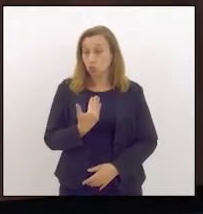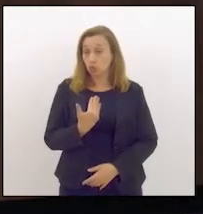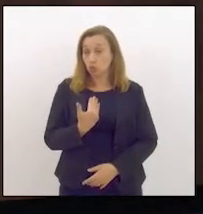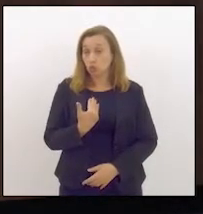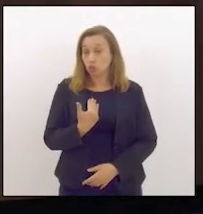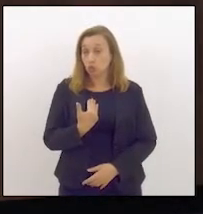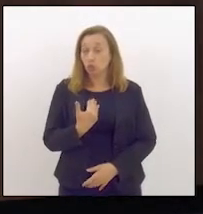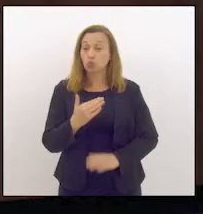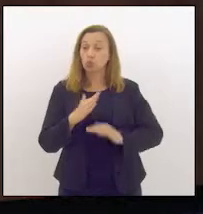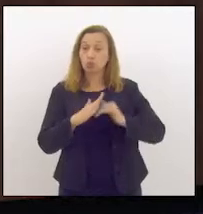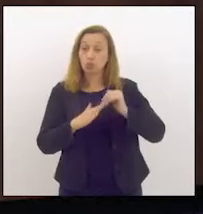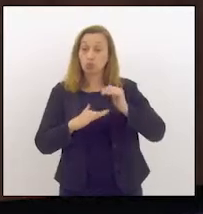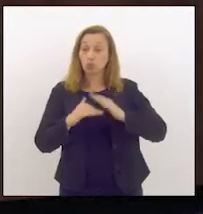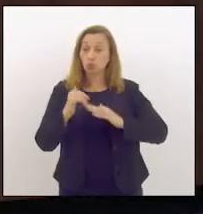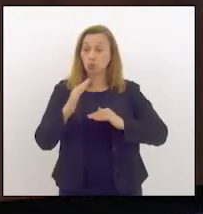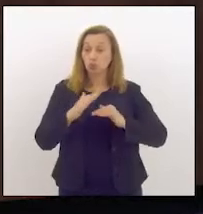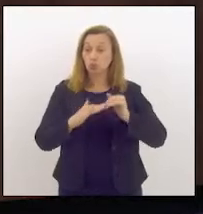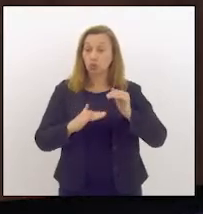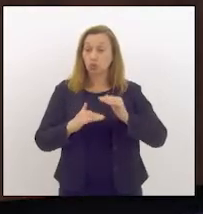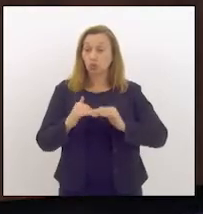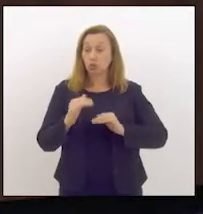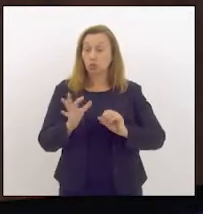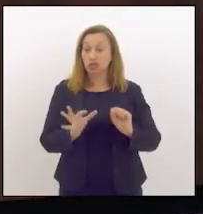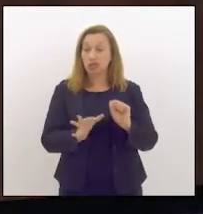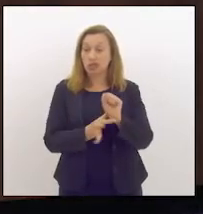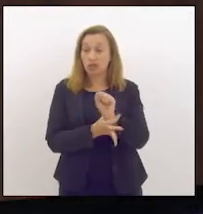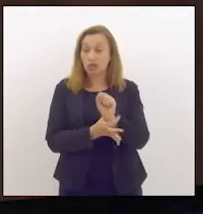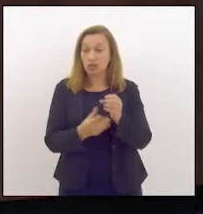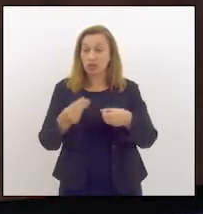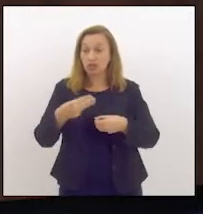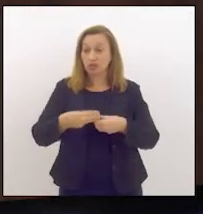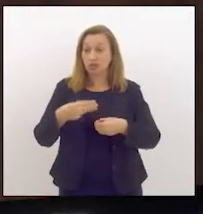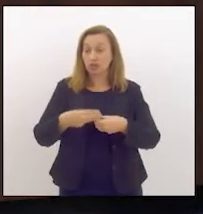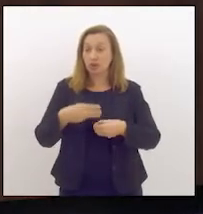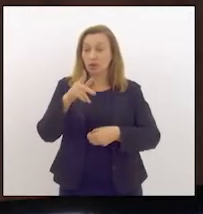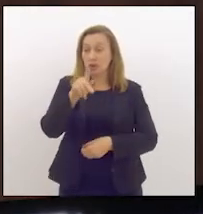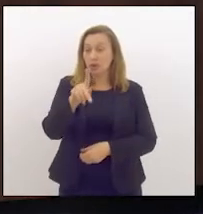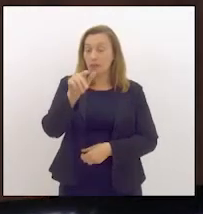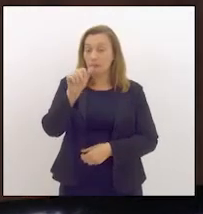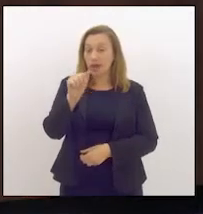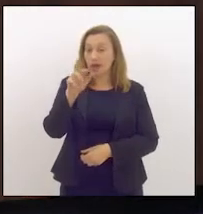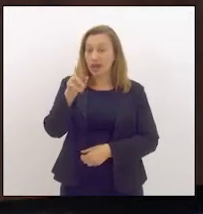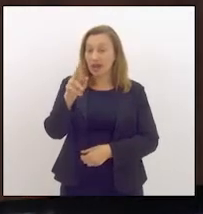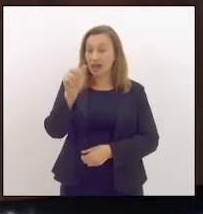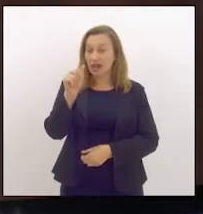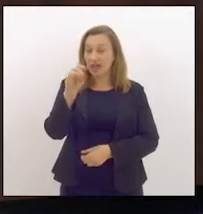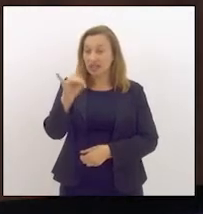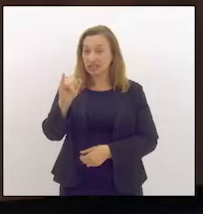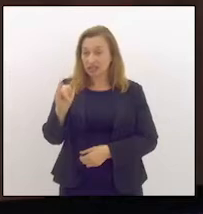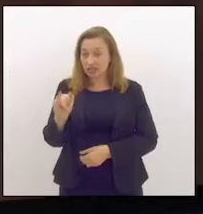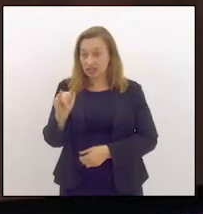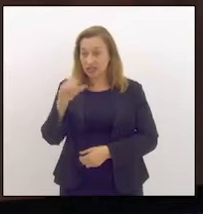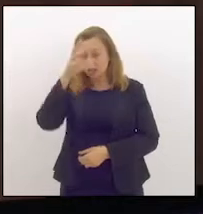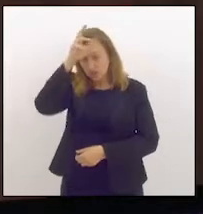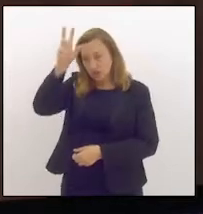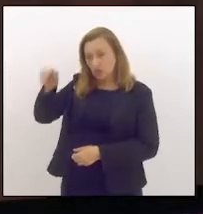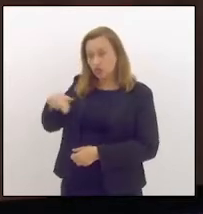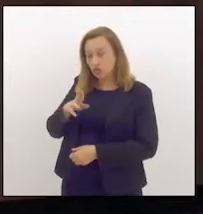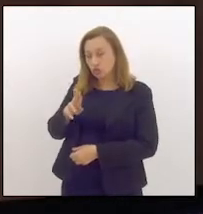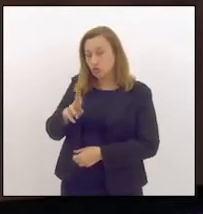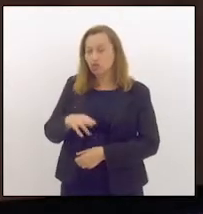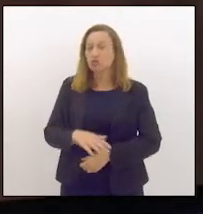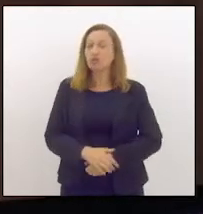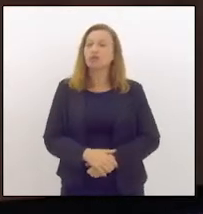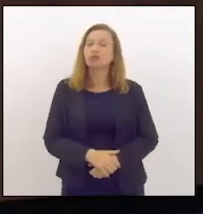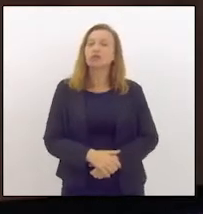um profissional da guarda municipal da cidade de Paraty tia Ju ele tá tá